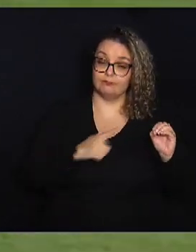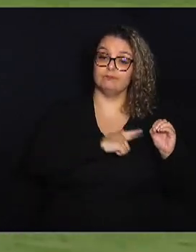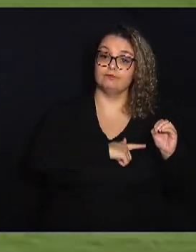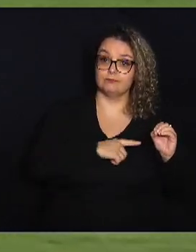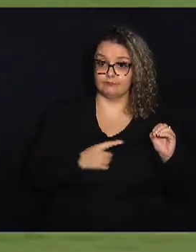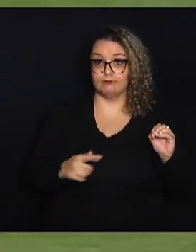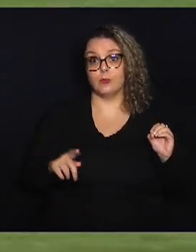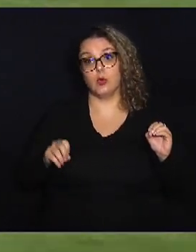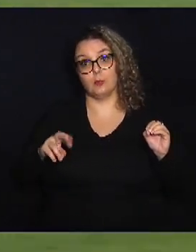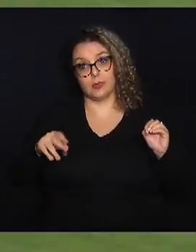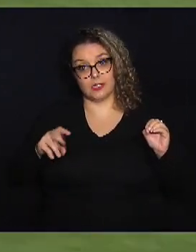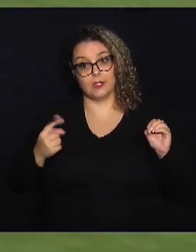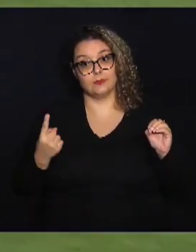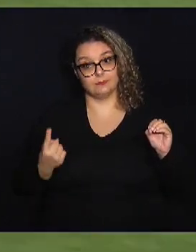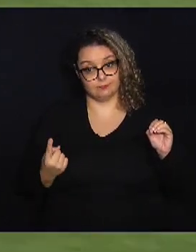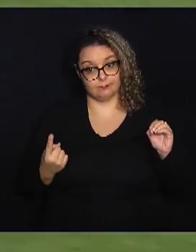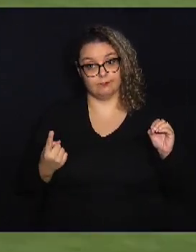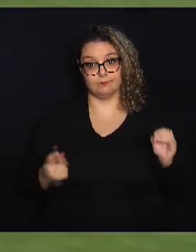0, Operário 1.